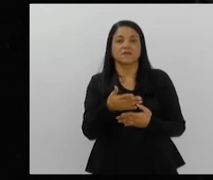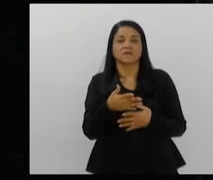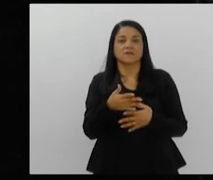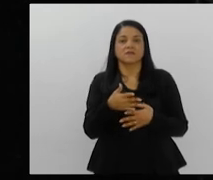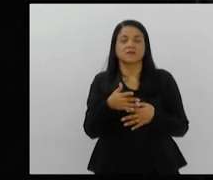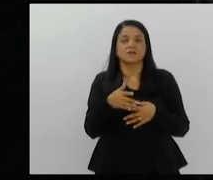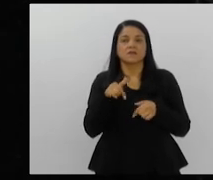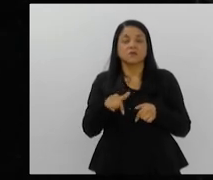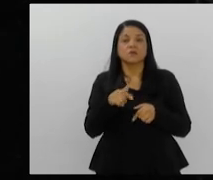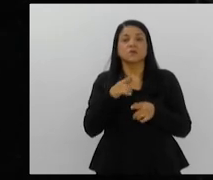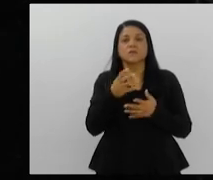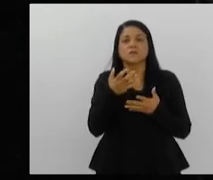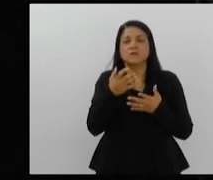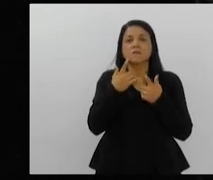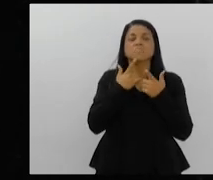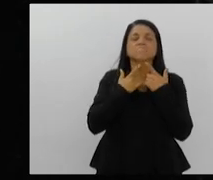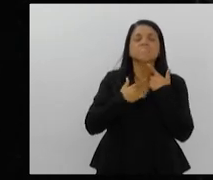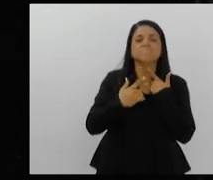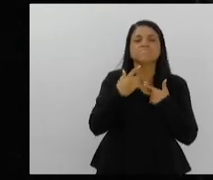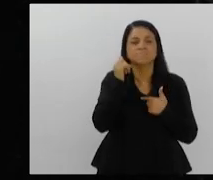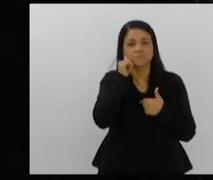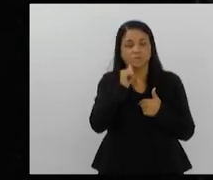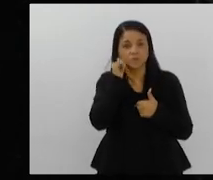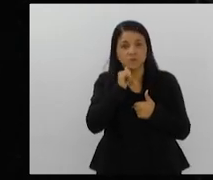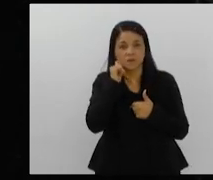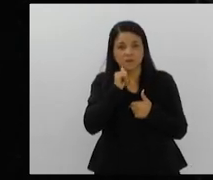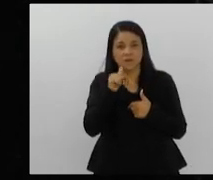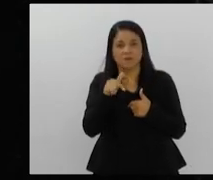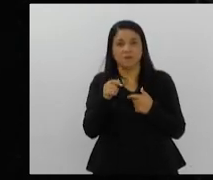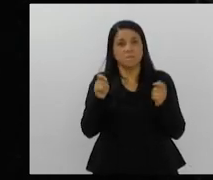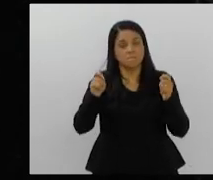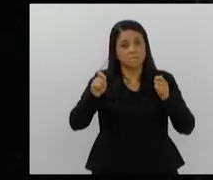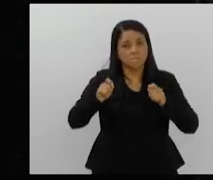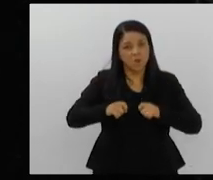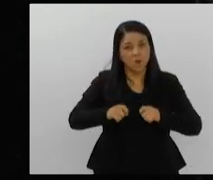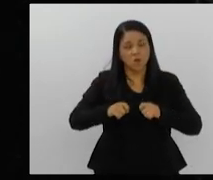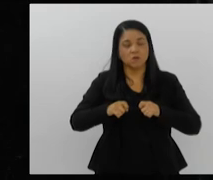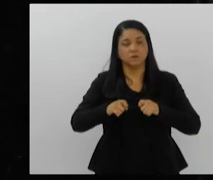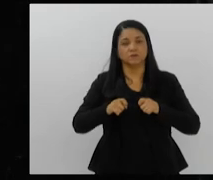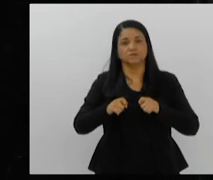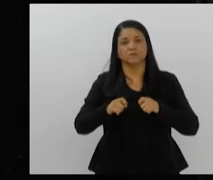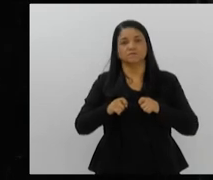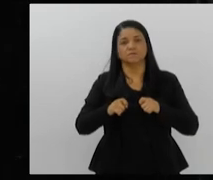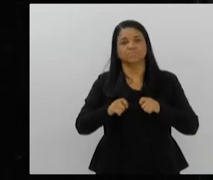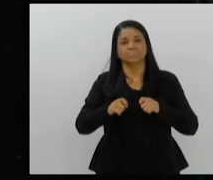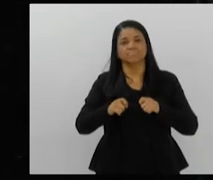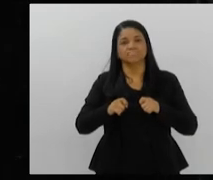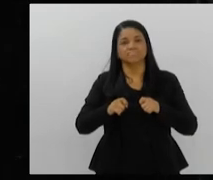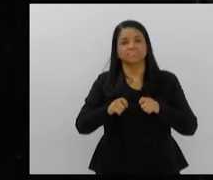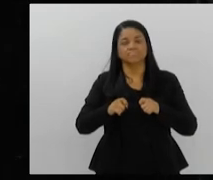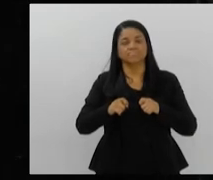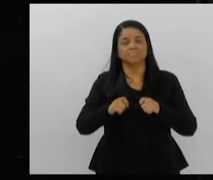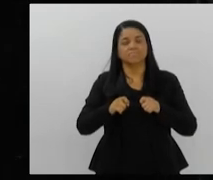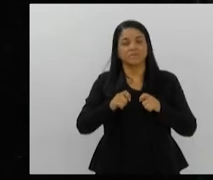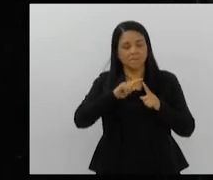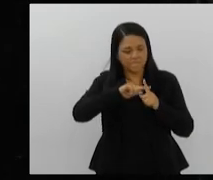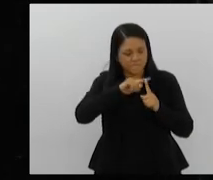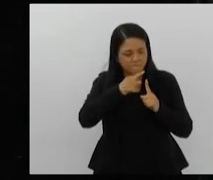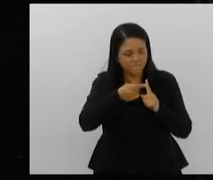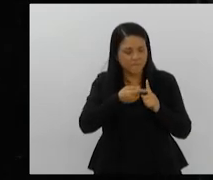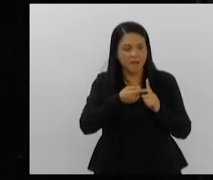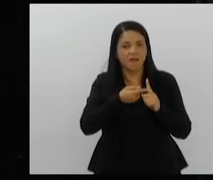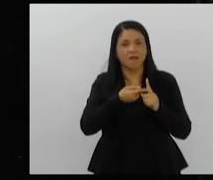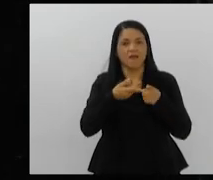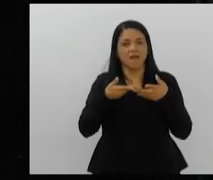que desejam aqui estar possam ter a sua possibilidade de maternar, de